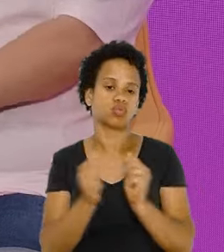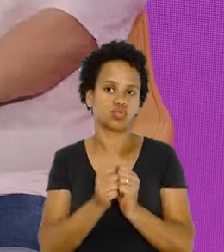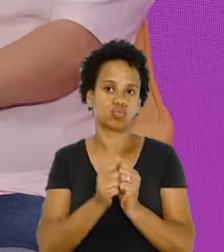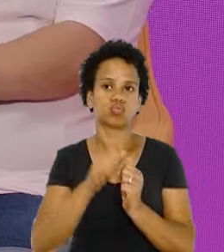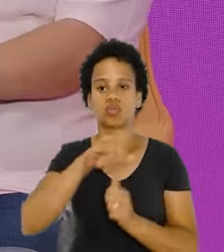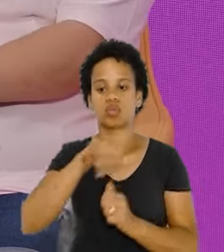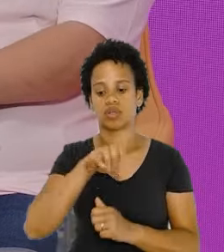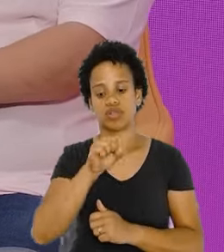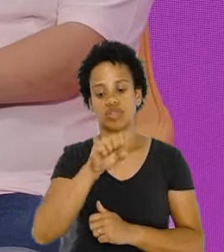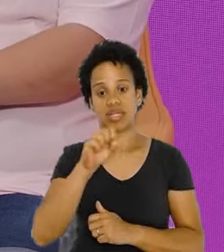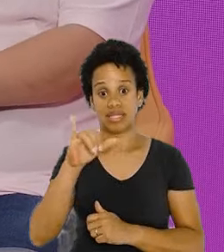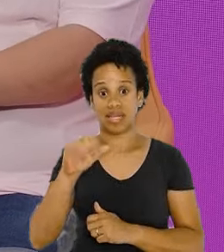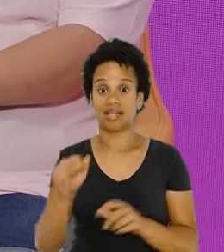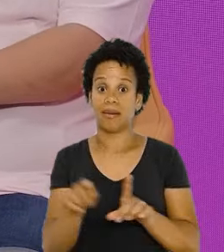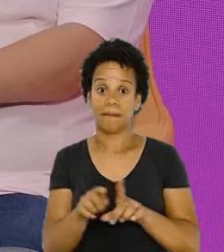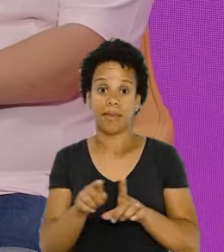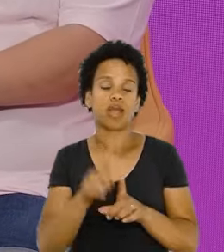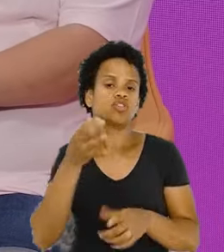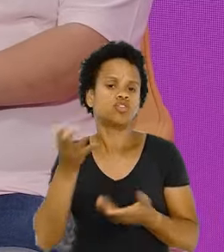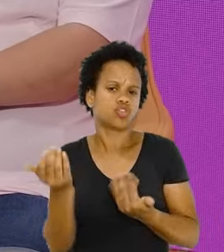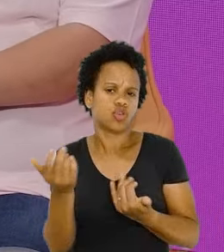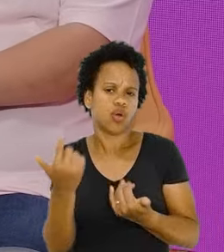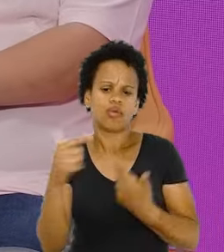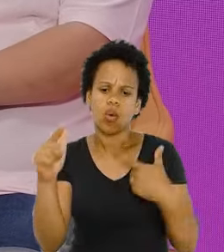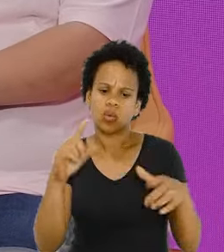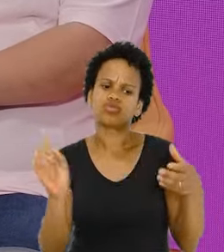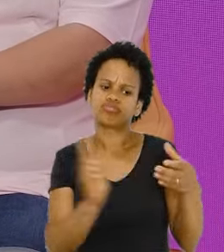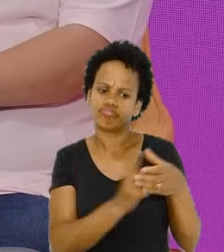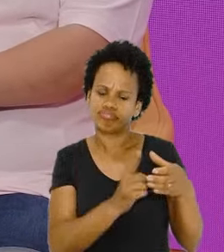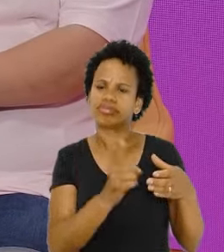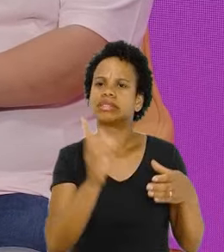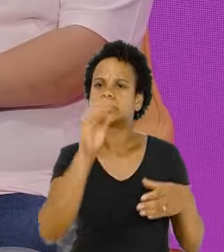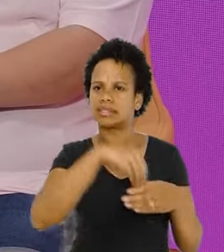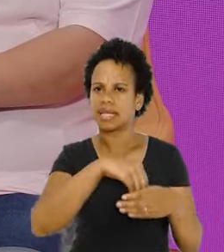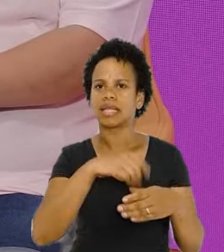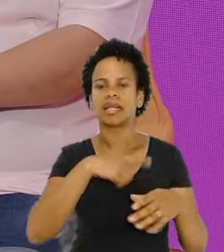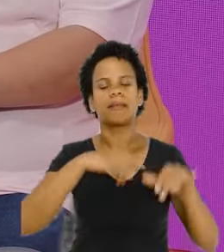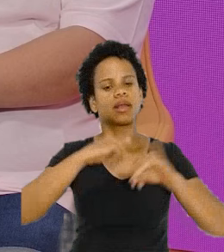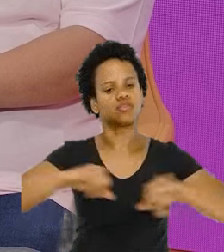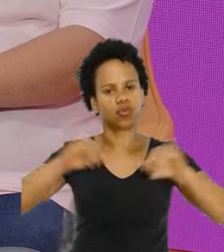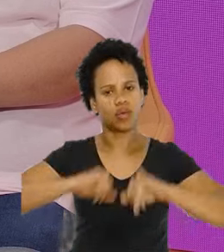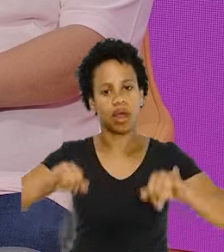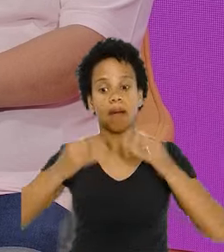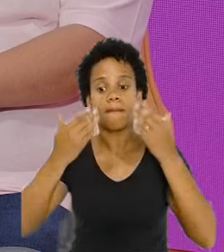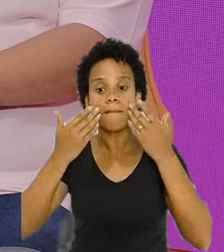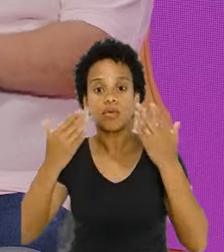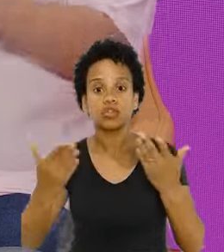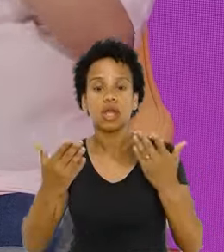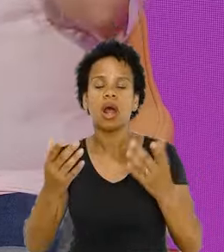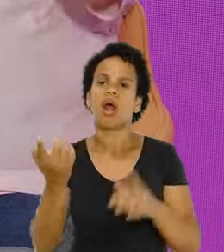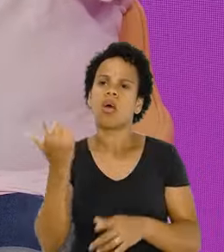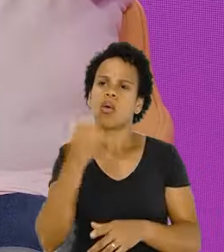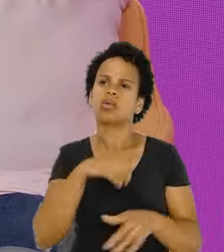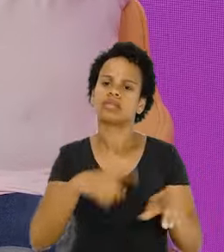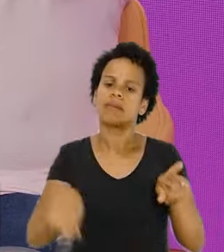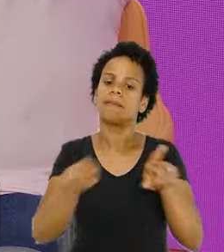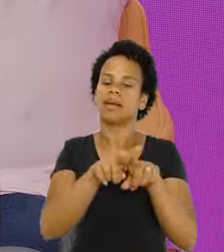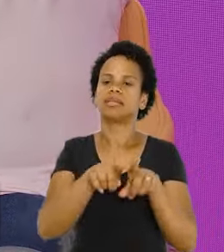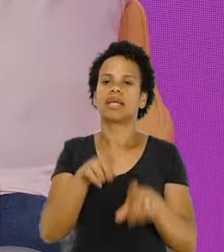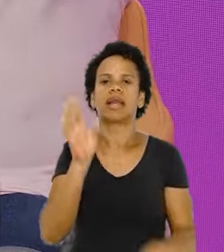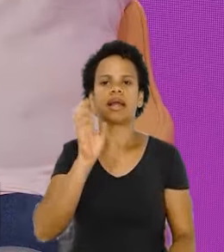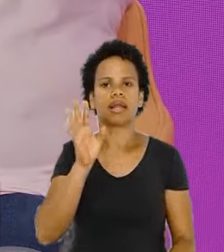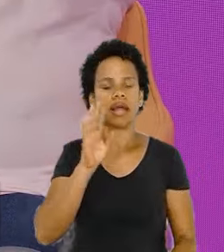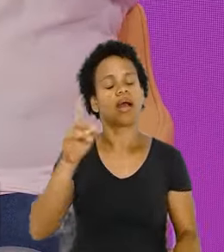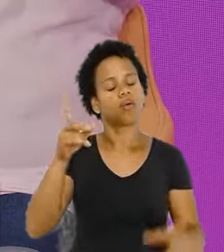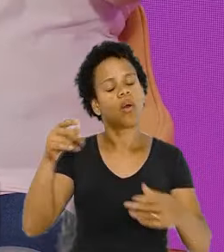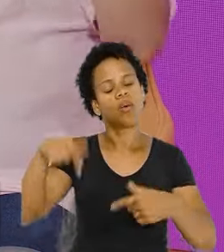jovens que a gente tem lá dentro do café e a gente poder divulgar mostrar e conseguir uma parceria bacana como